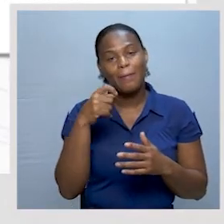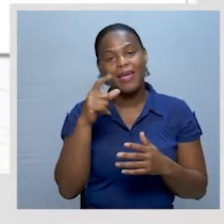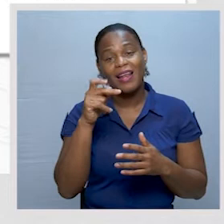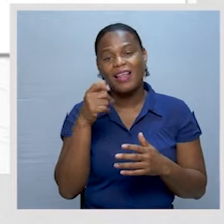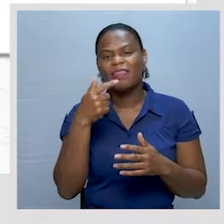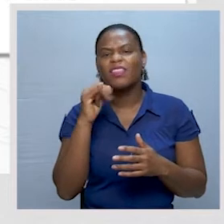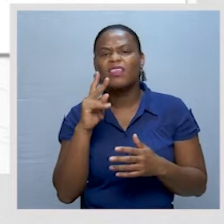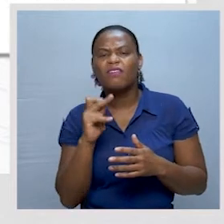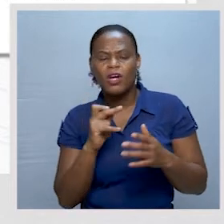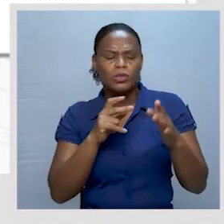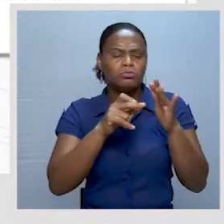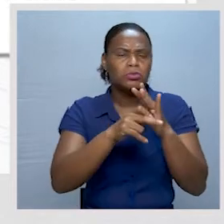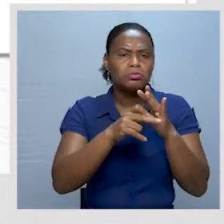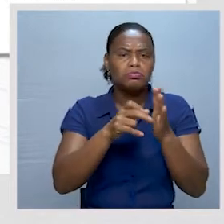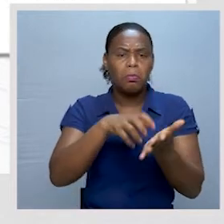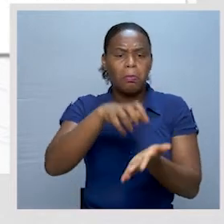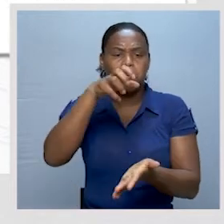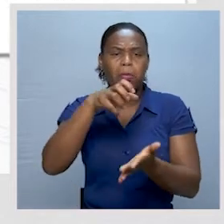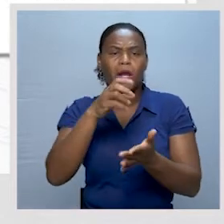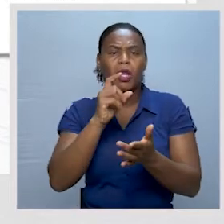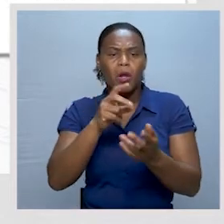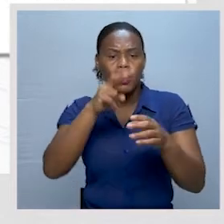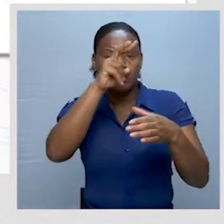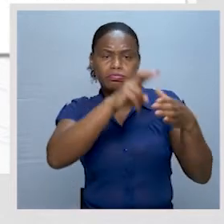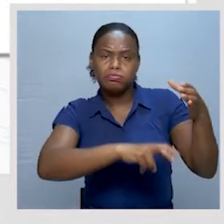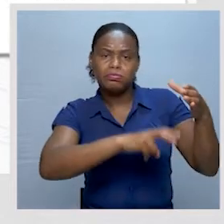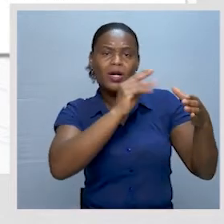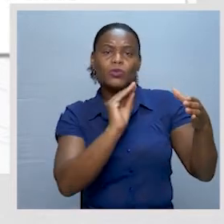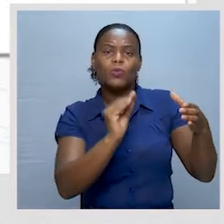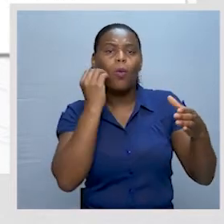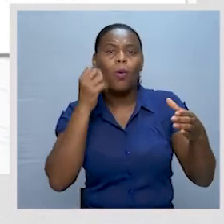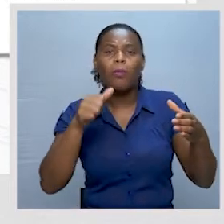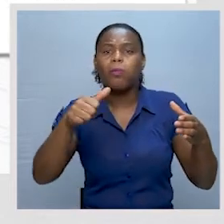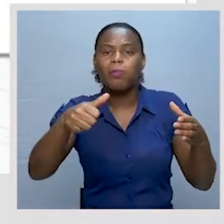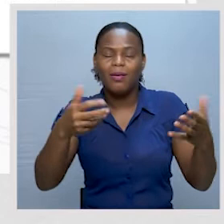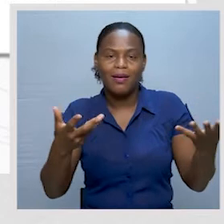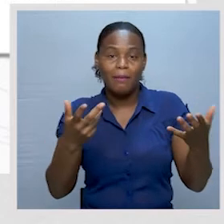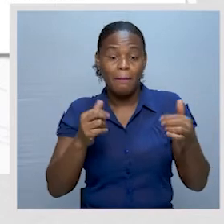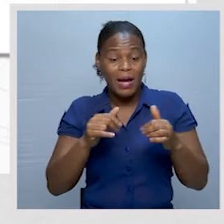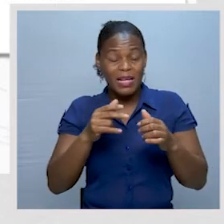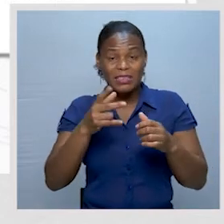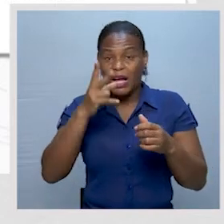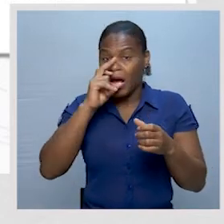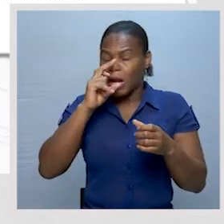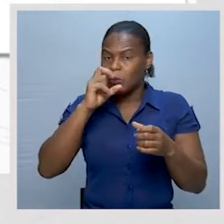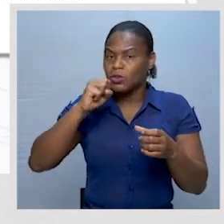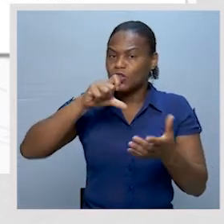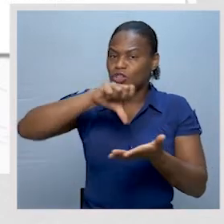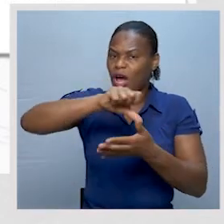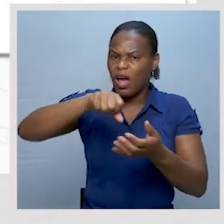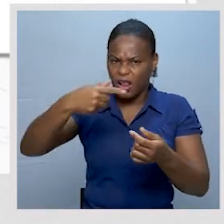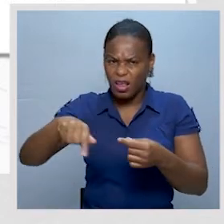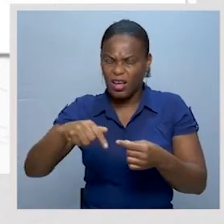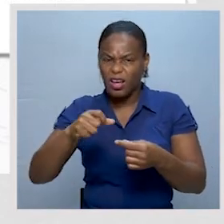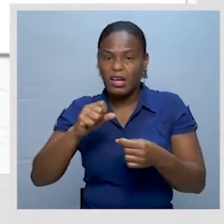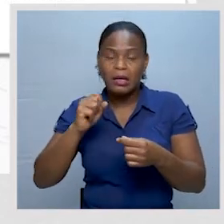prédio, como chamar o elevador? Tem álcool gel do lado de fora, mas dentro, será que colocaram? Precisariam estar em todos os